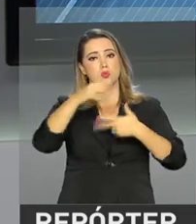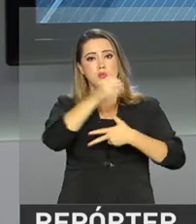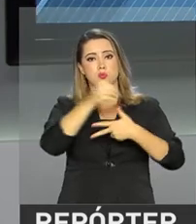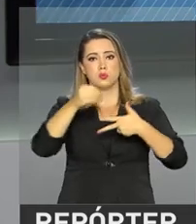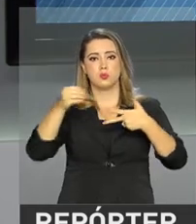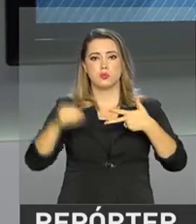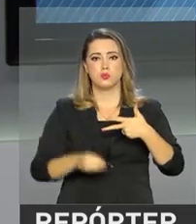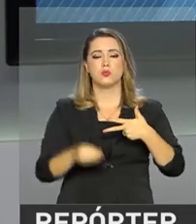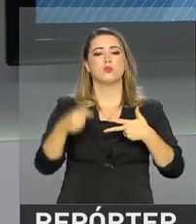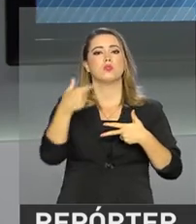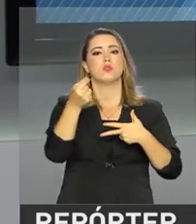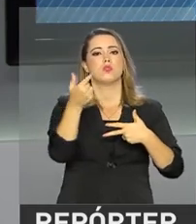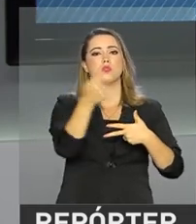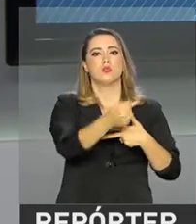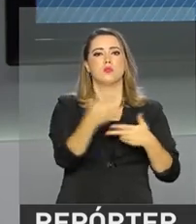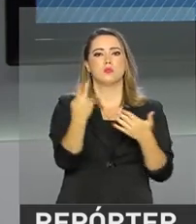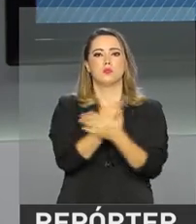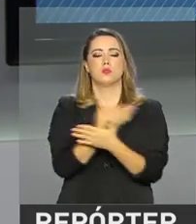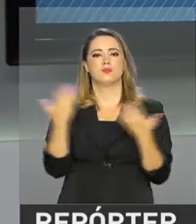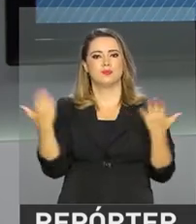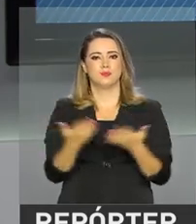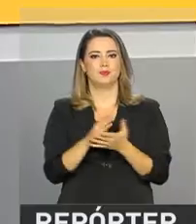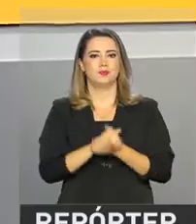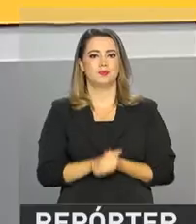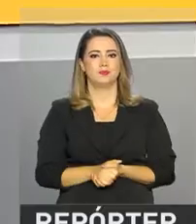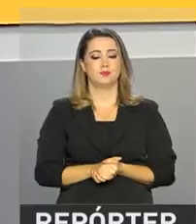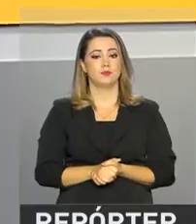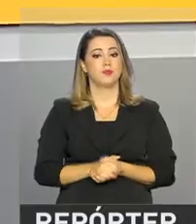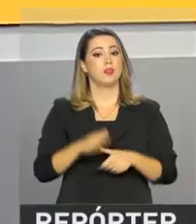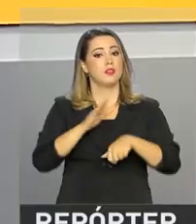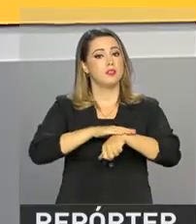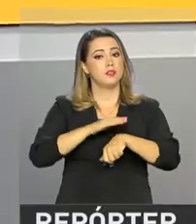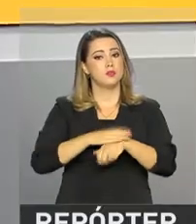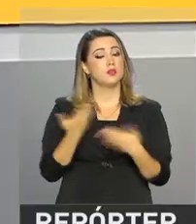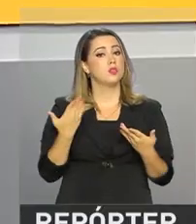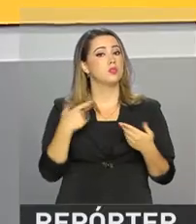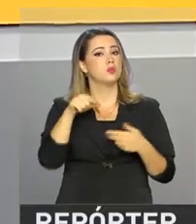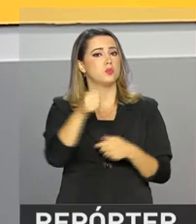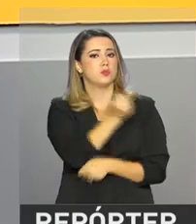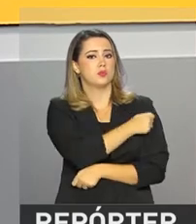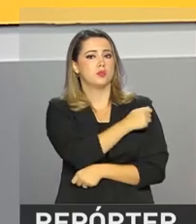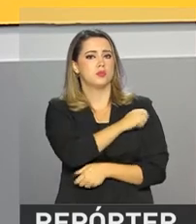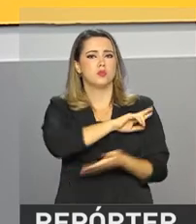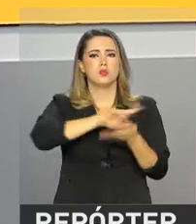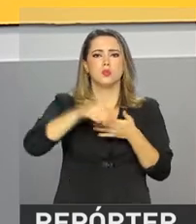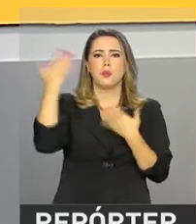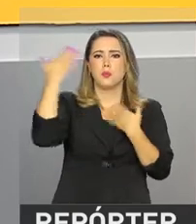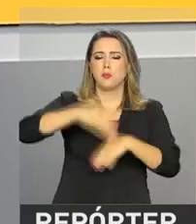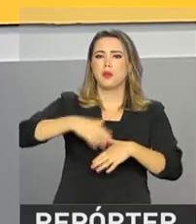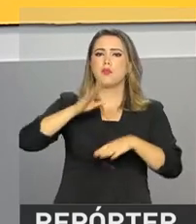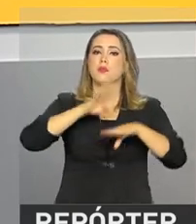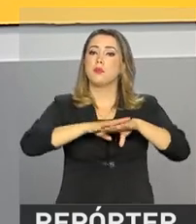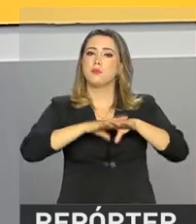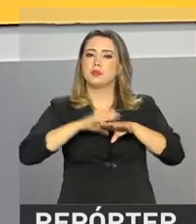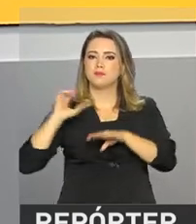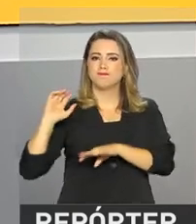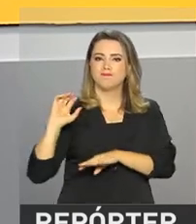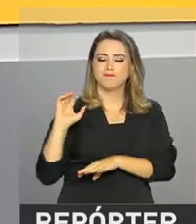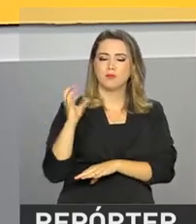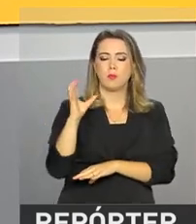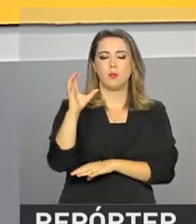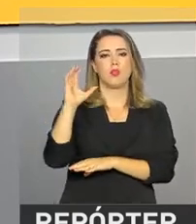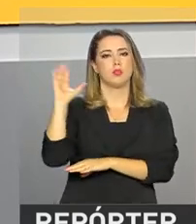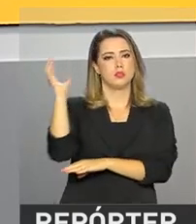Médio, o Enem 2017, realizado hoje. Nesta fase, os alunos fizeram os testes de matemática e ciências